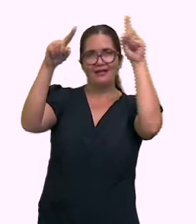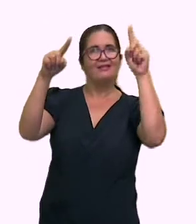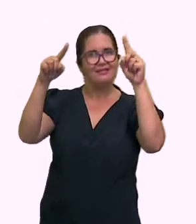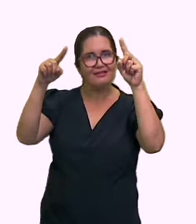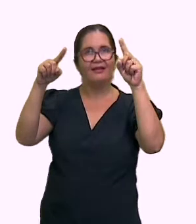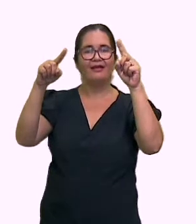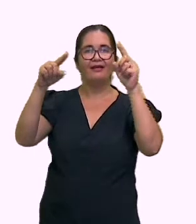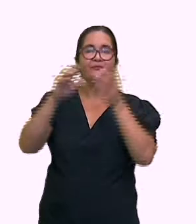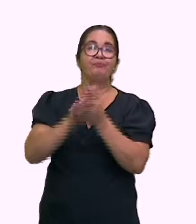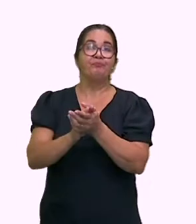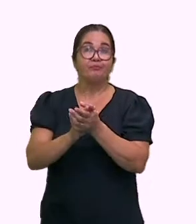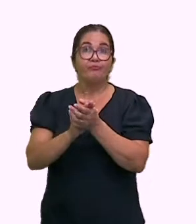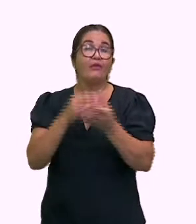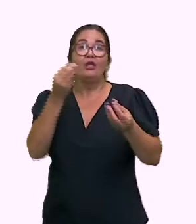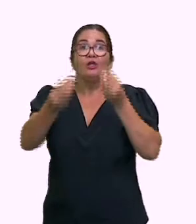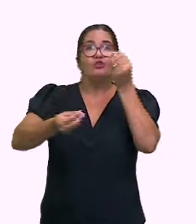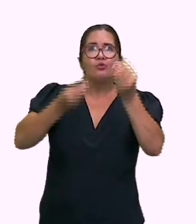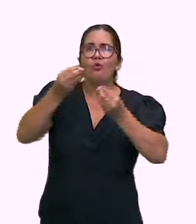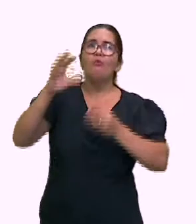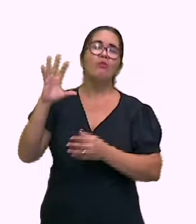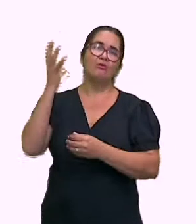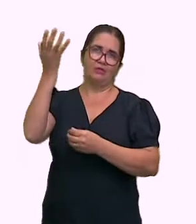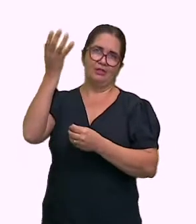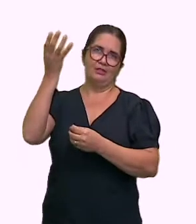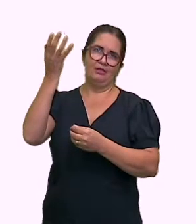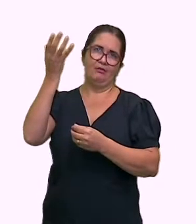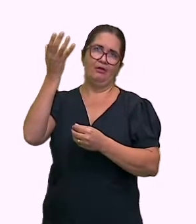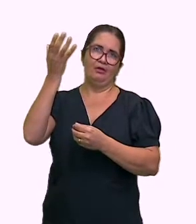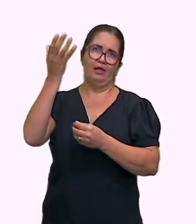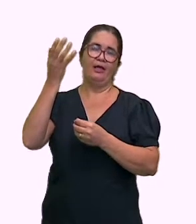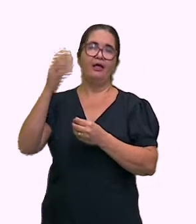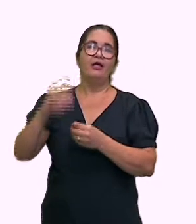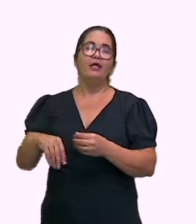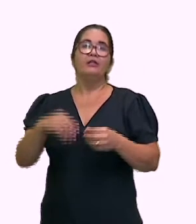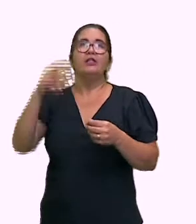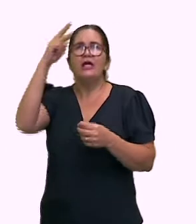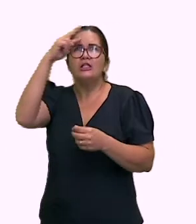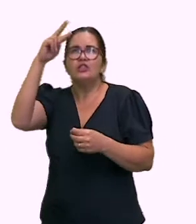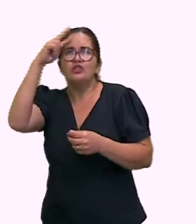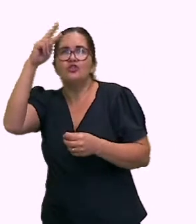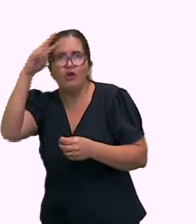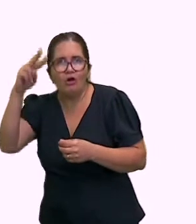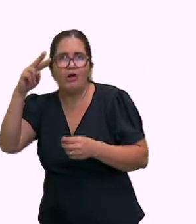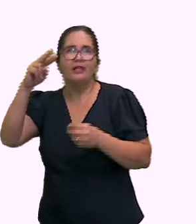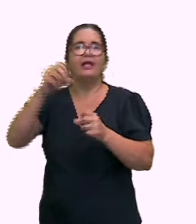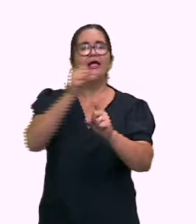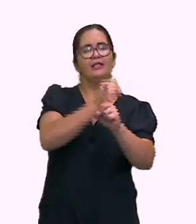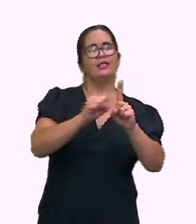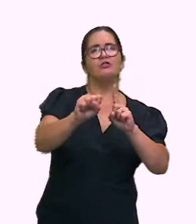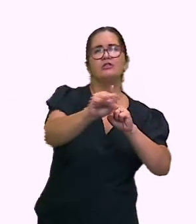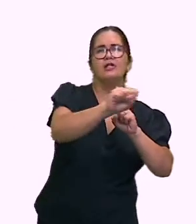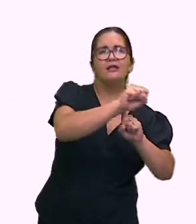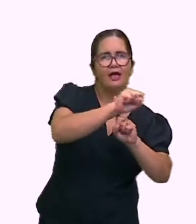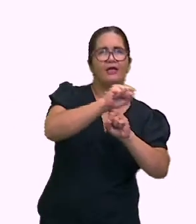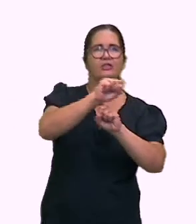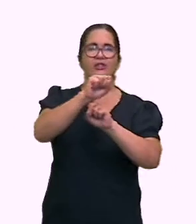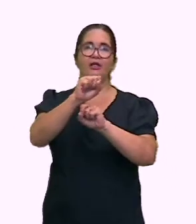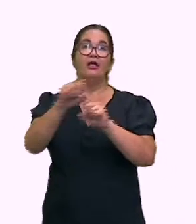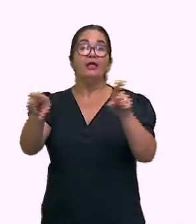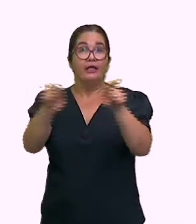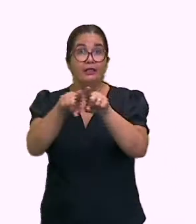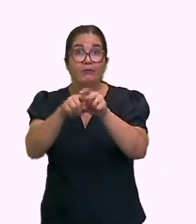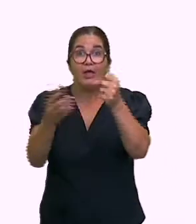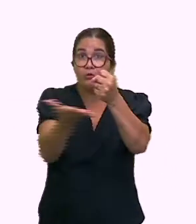características passaram por toda a história. Tem como sua ideologia a